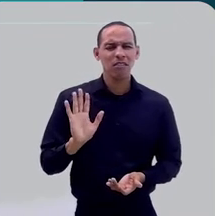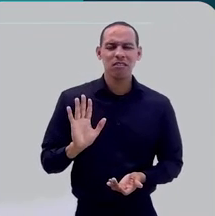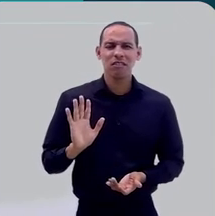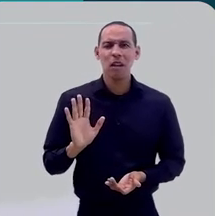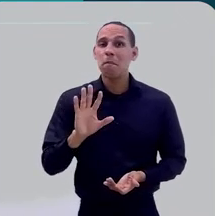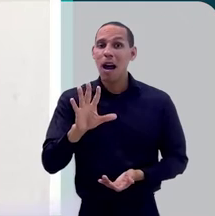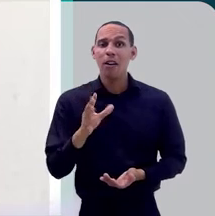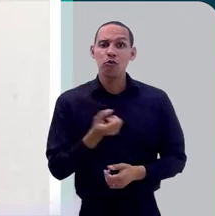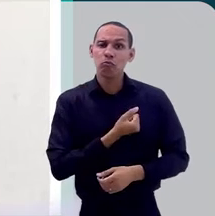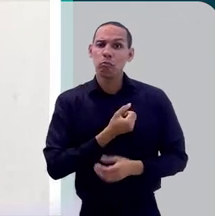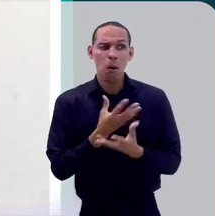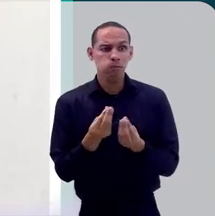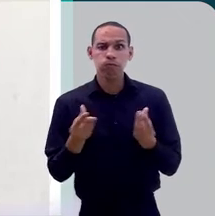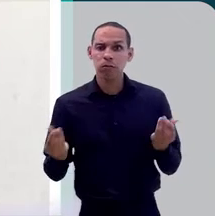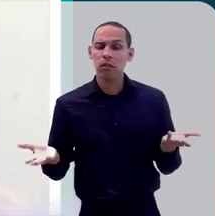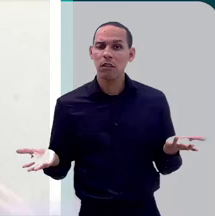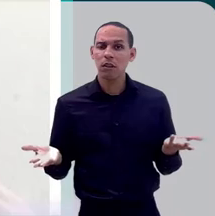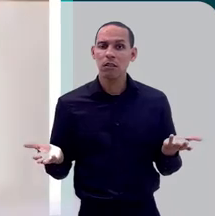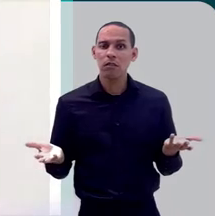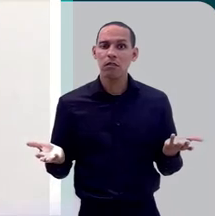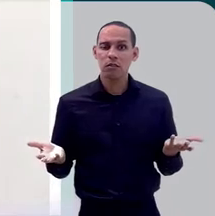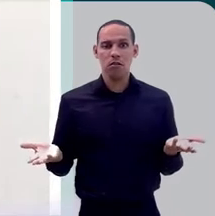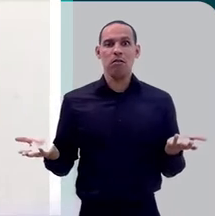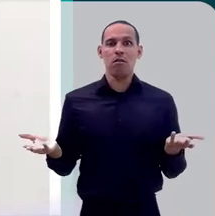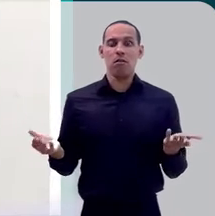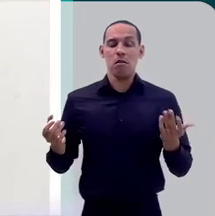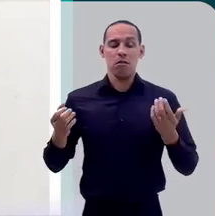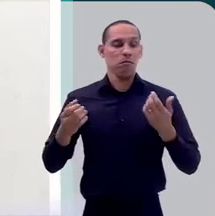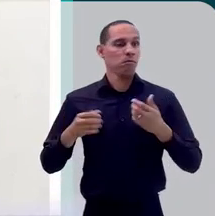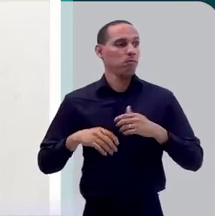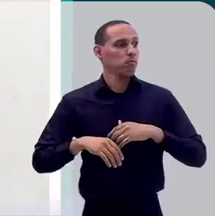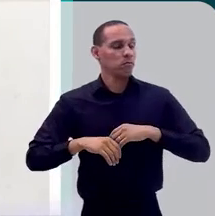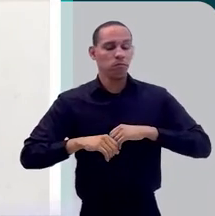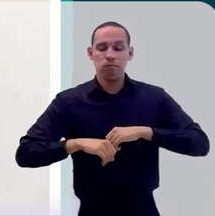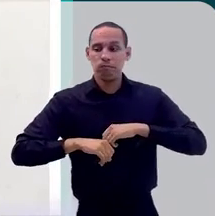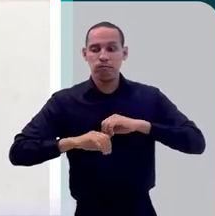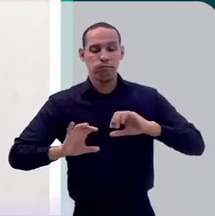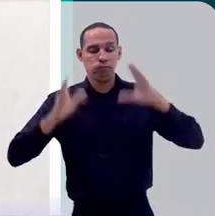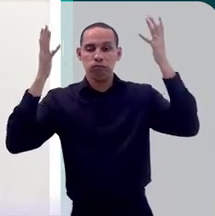muito. E isso provocou um grande escândalo,